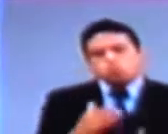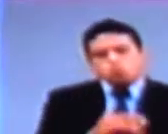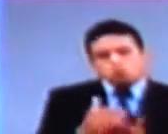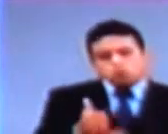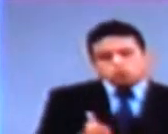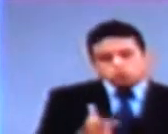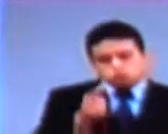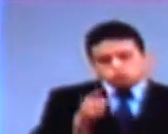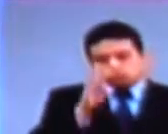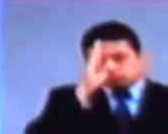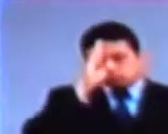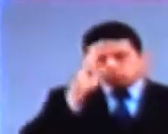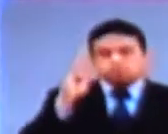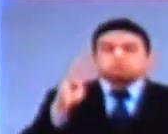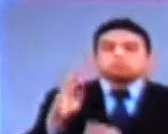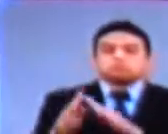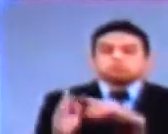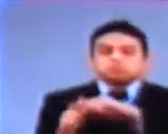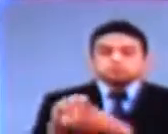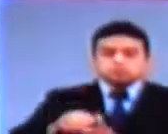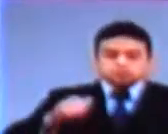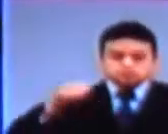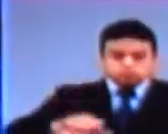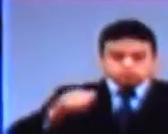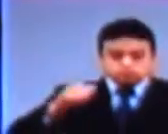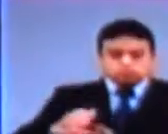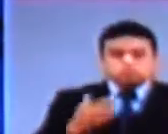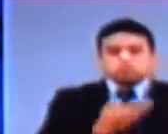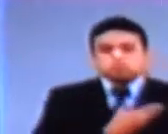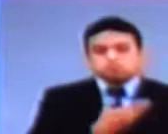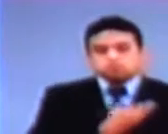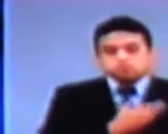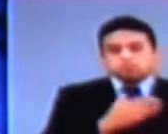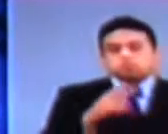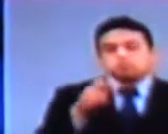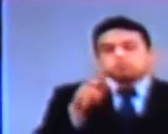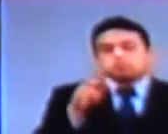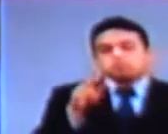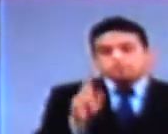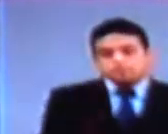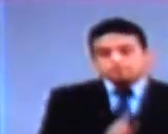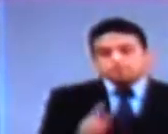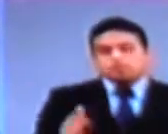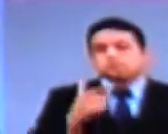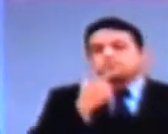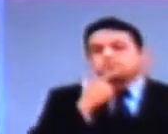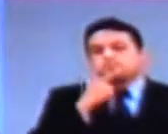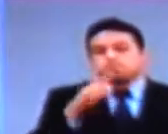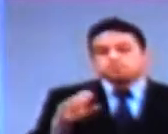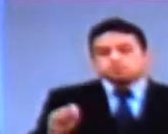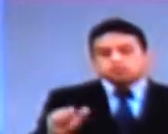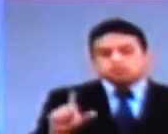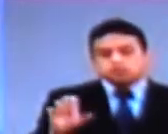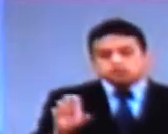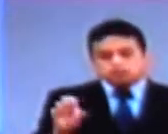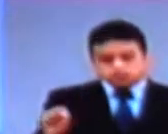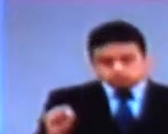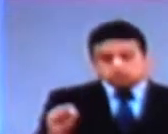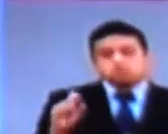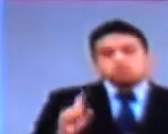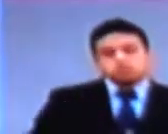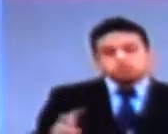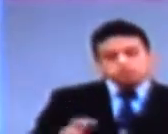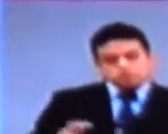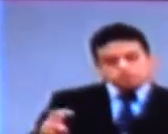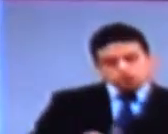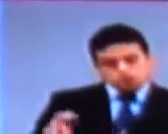meio-dia no Santuário de Nossa Senhora da Assunção, do meu querido Padre Sávio, meu santinho. Nós estamos aí a partir do início da manhã, logo